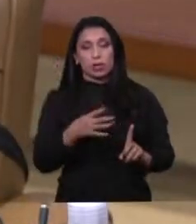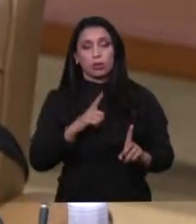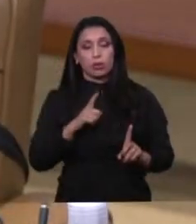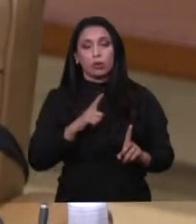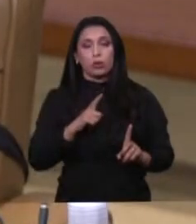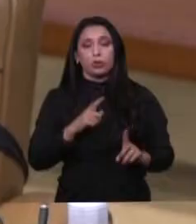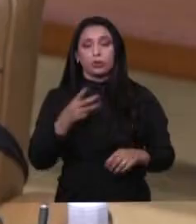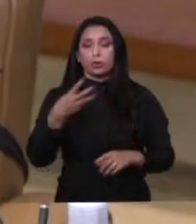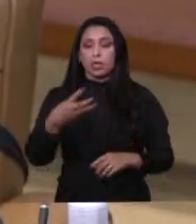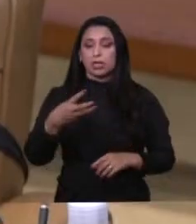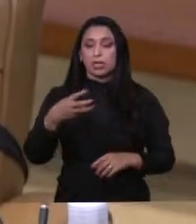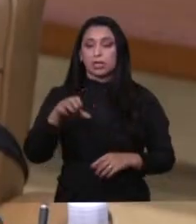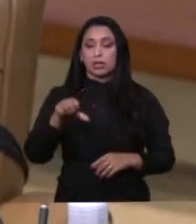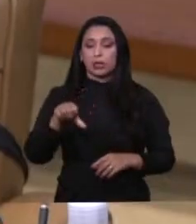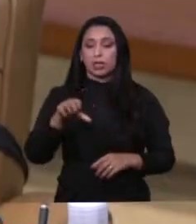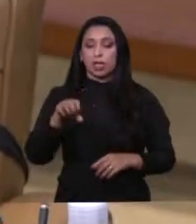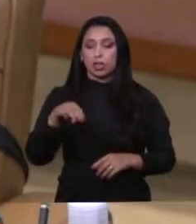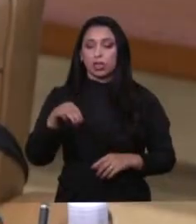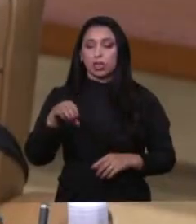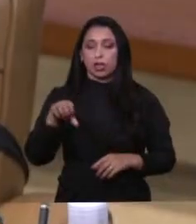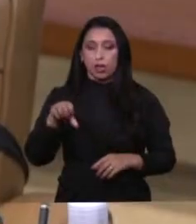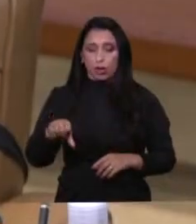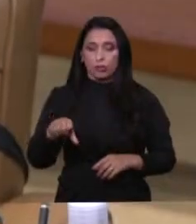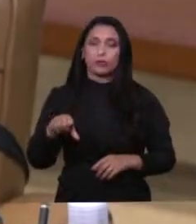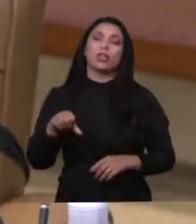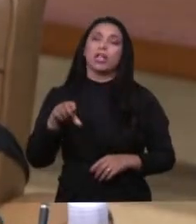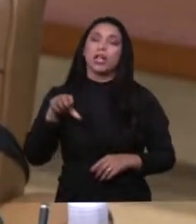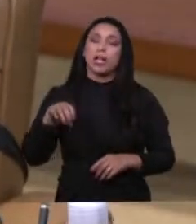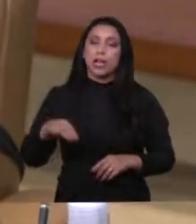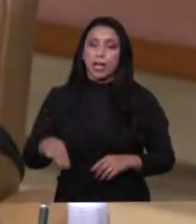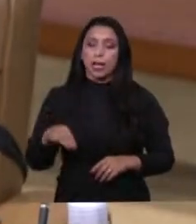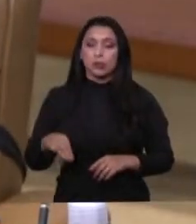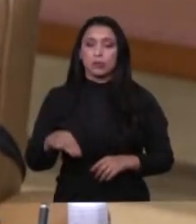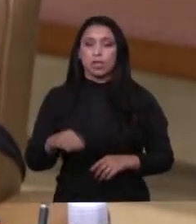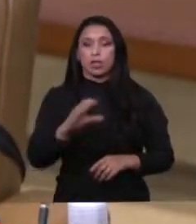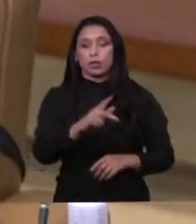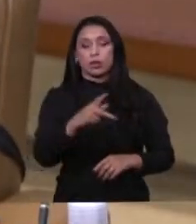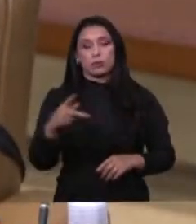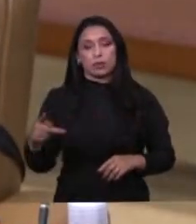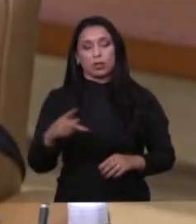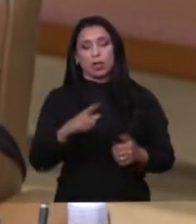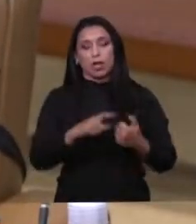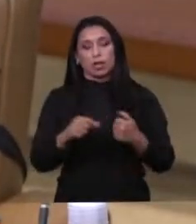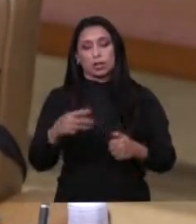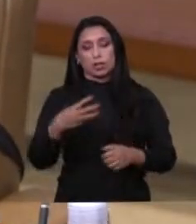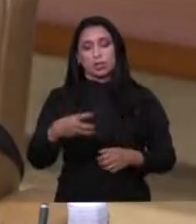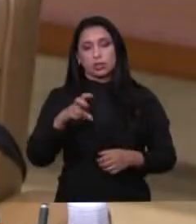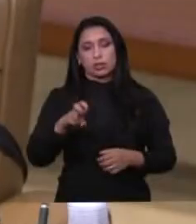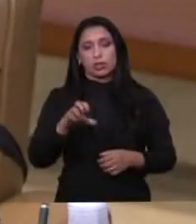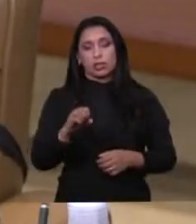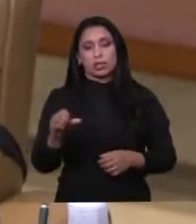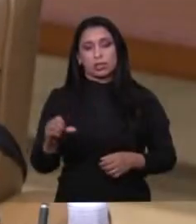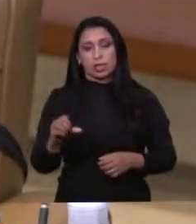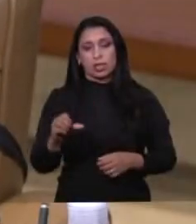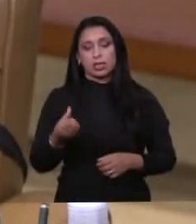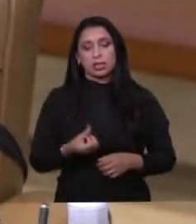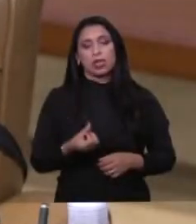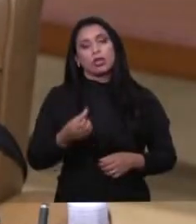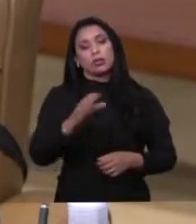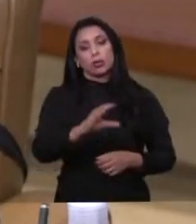delito do 359-M do Código Penal, com fundamento no artigo 386-3 do Código de Processo